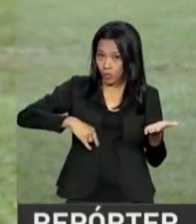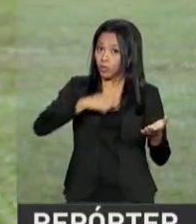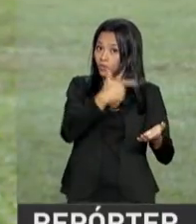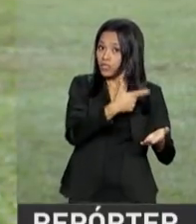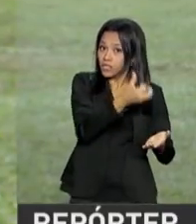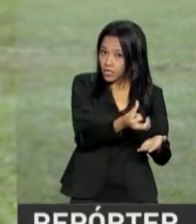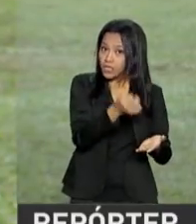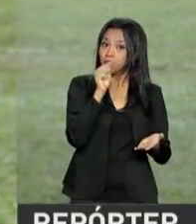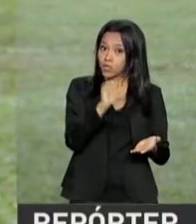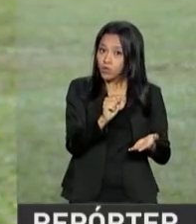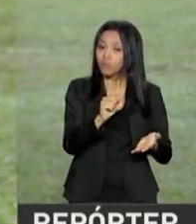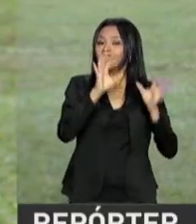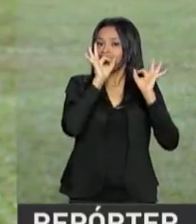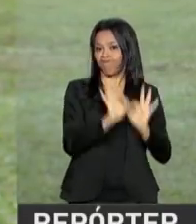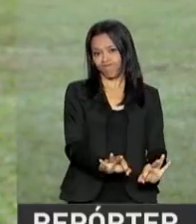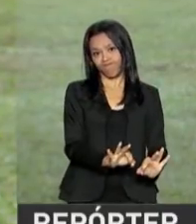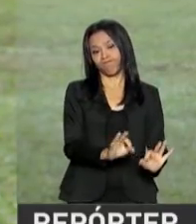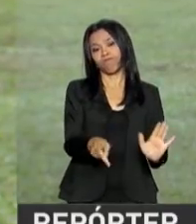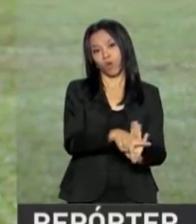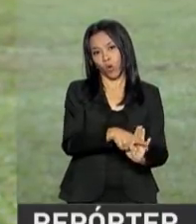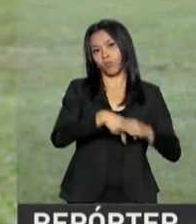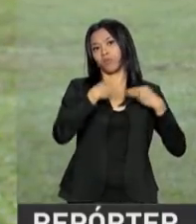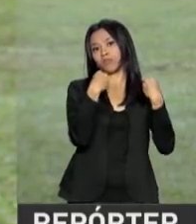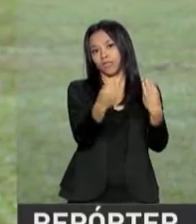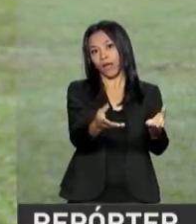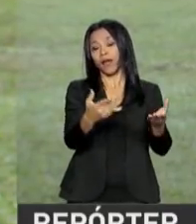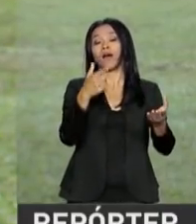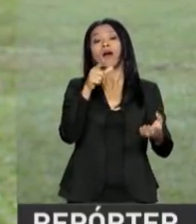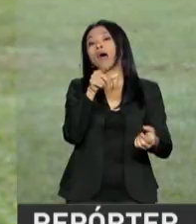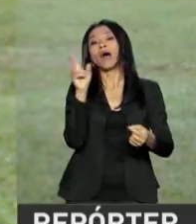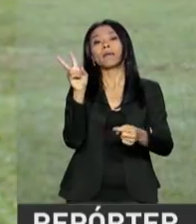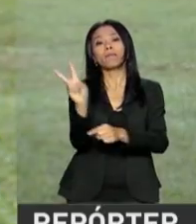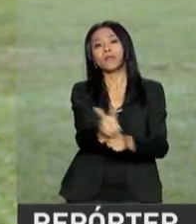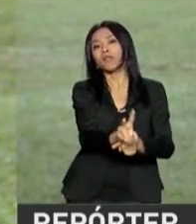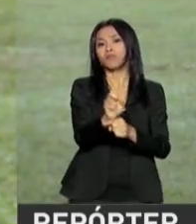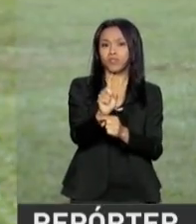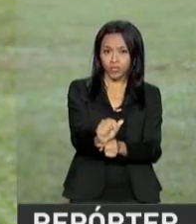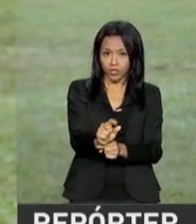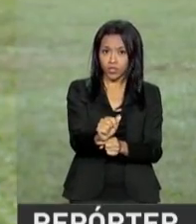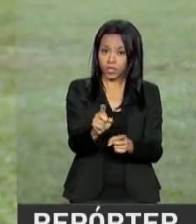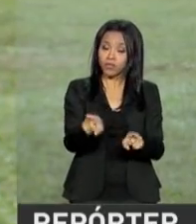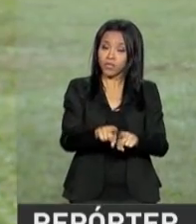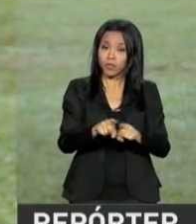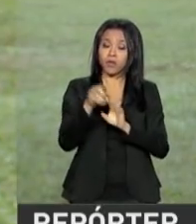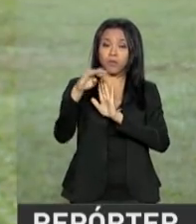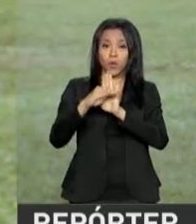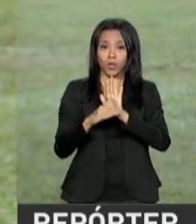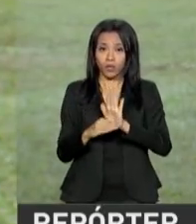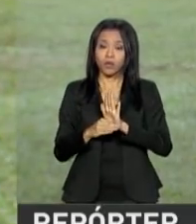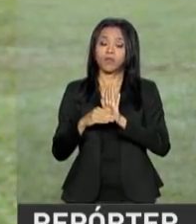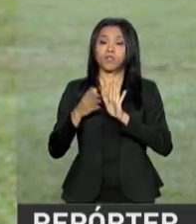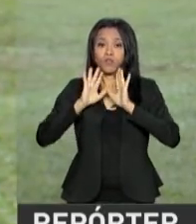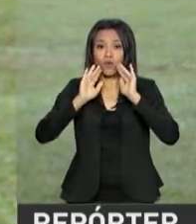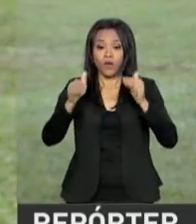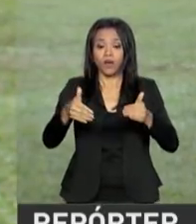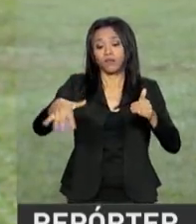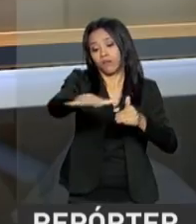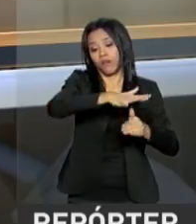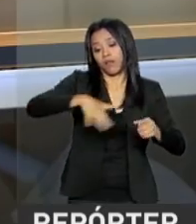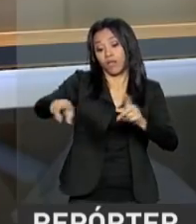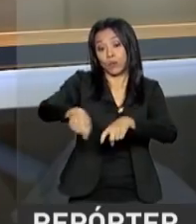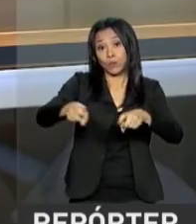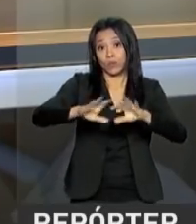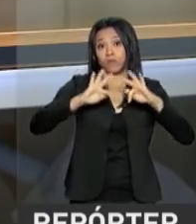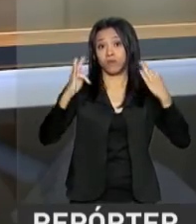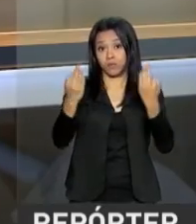definitivos e dão a esses assentados mas acesso a créditos bancários e também aos programas voltados para a agricultura familiar o